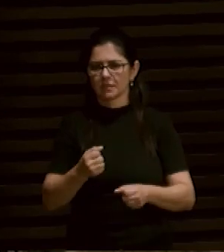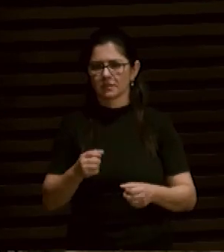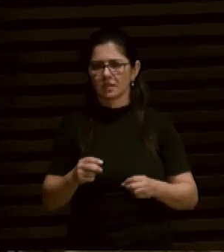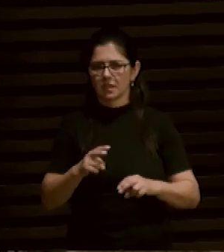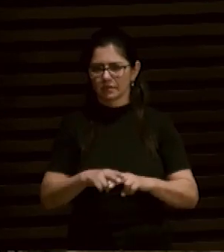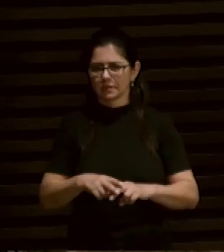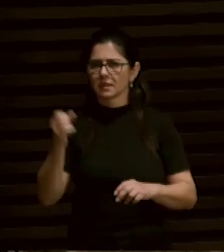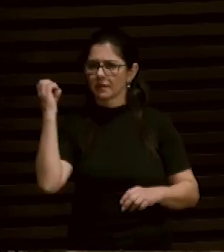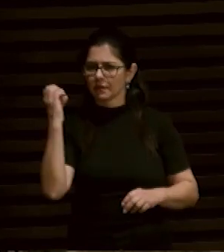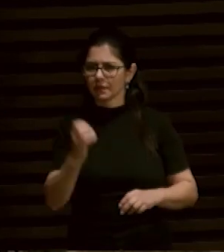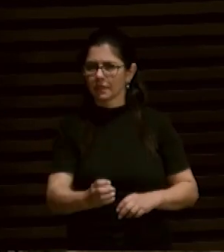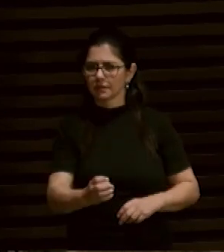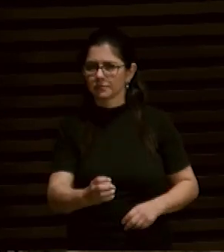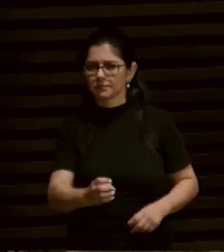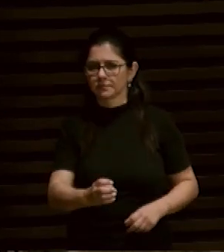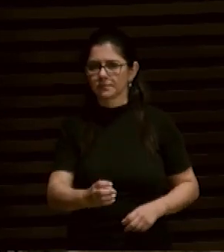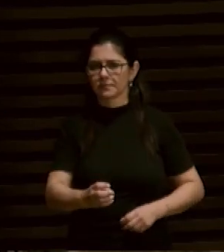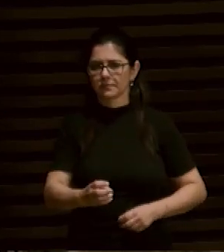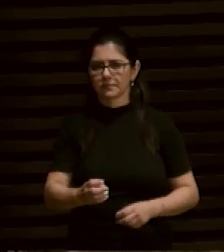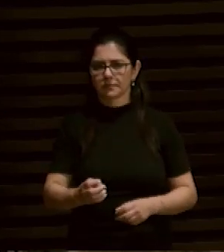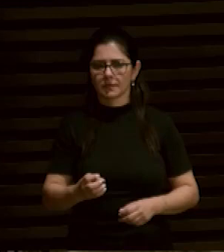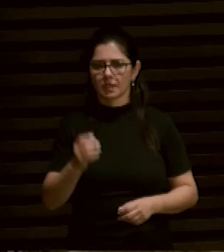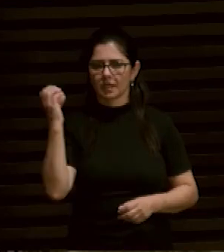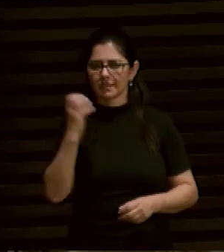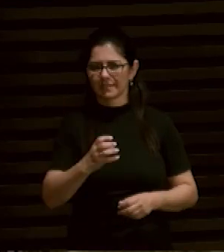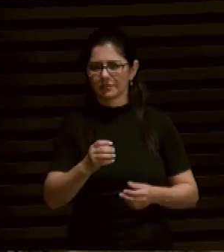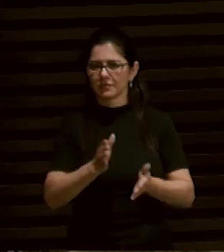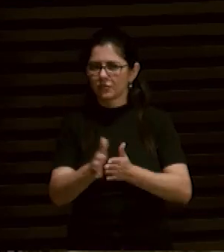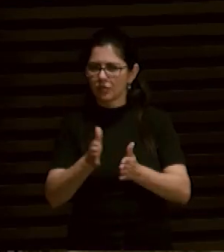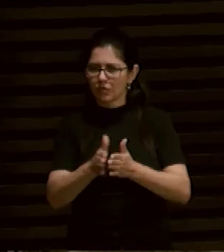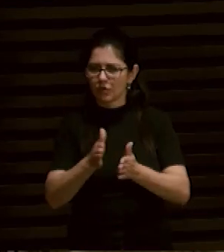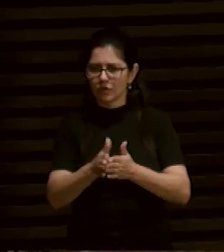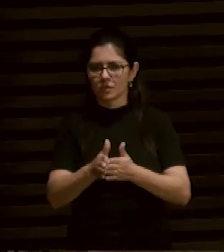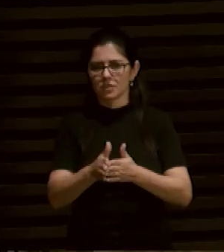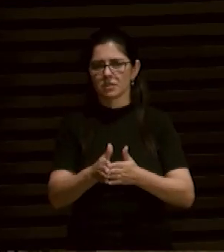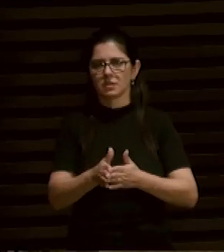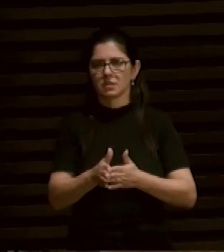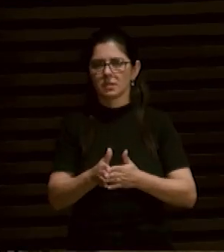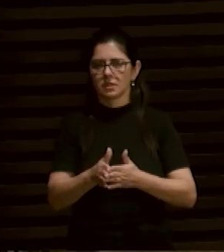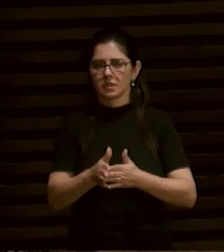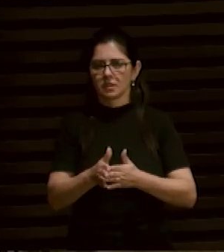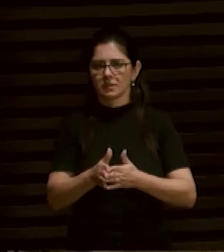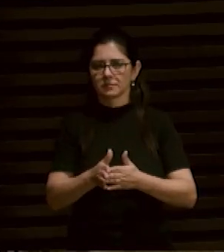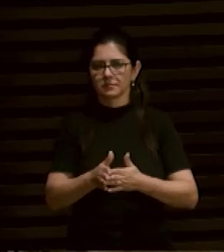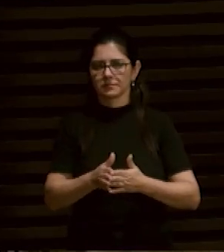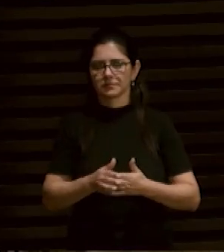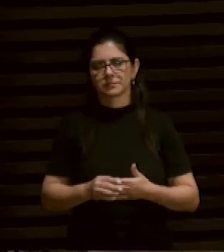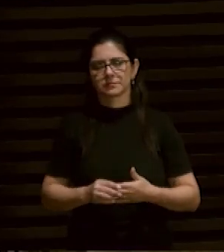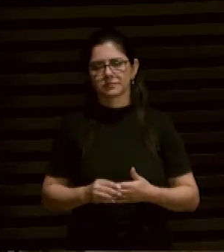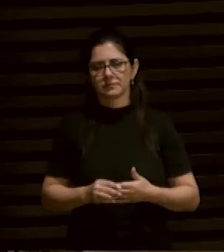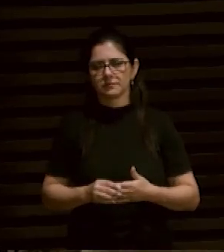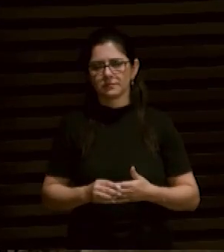ele foge da presença do Senhor depois de ter pecado, e ele constrói um local para que ele possa ser protegido, sem ser por Deus.